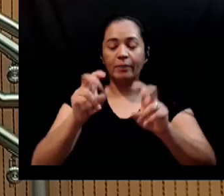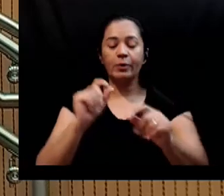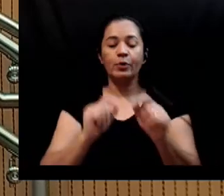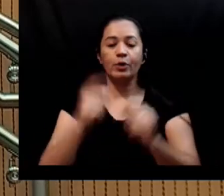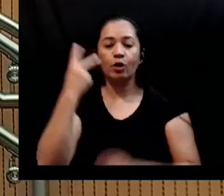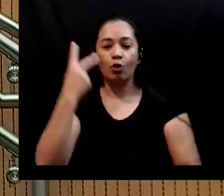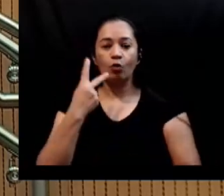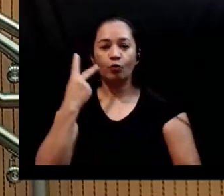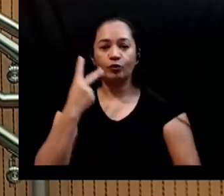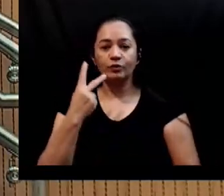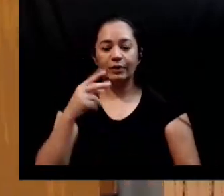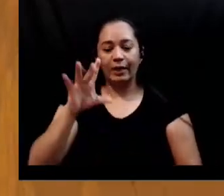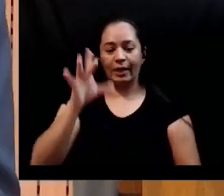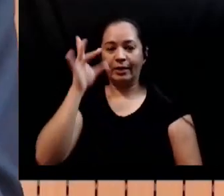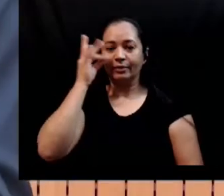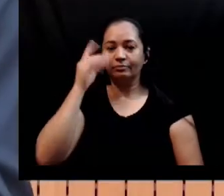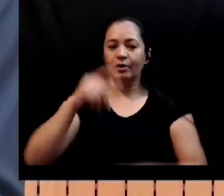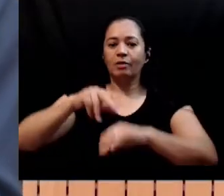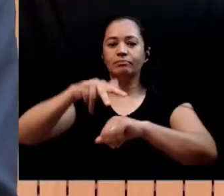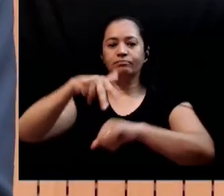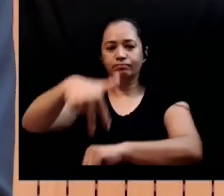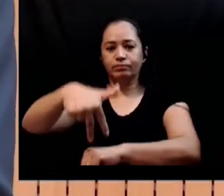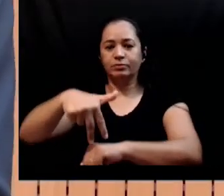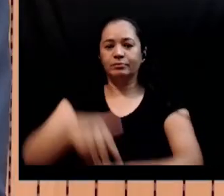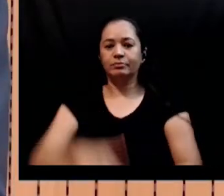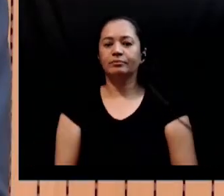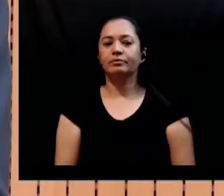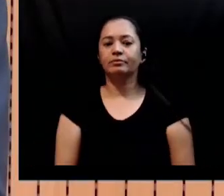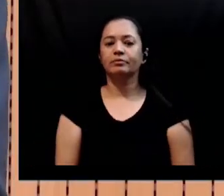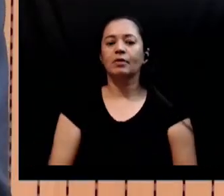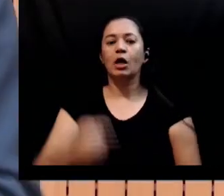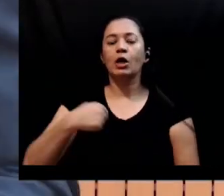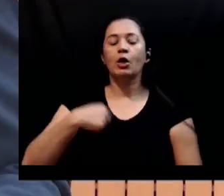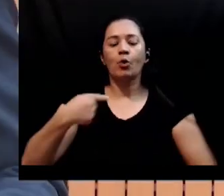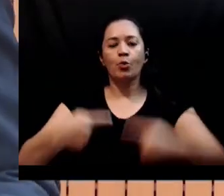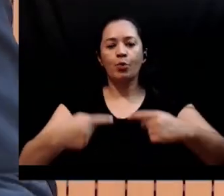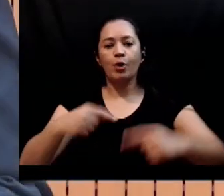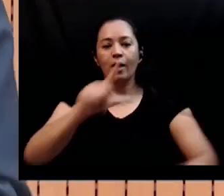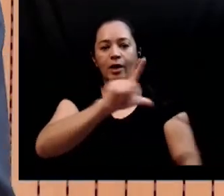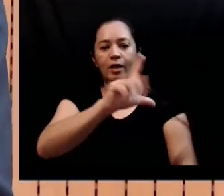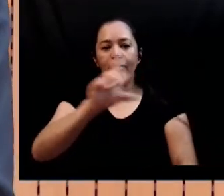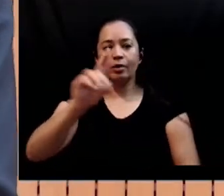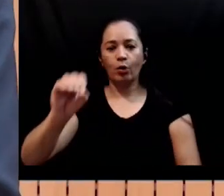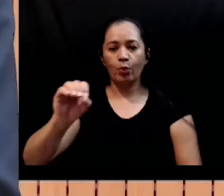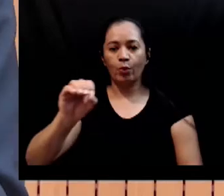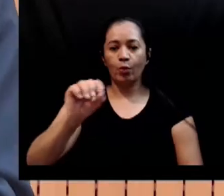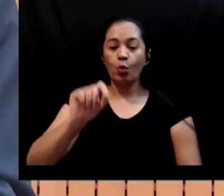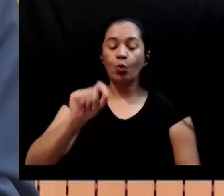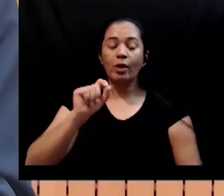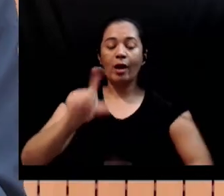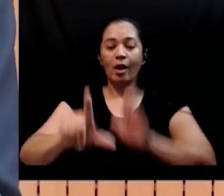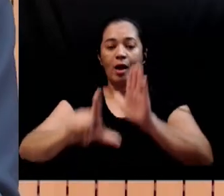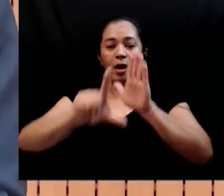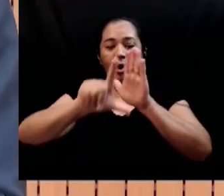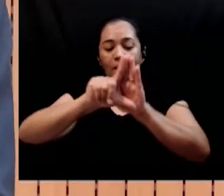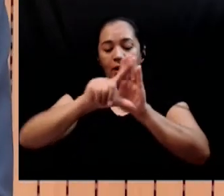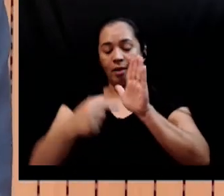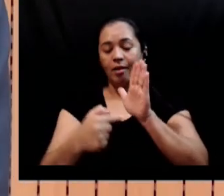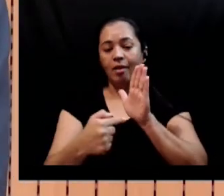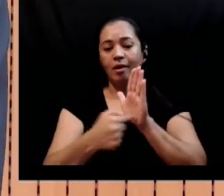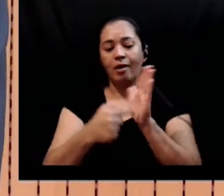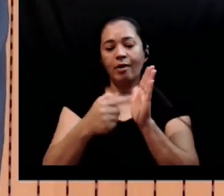aqui à tribuna. Eu venho à discussão da LDO, que é a lei, presidente, que determina